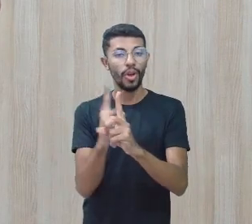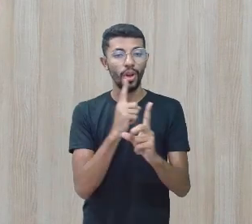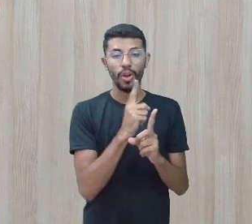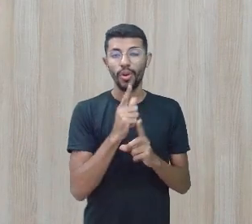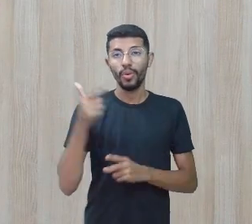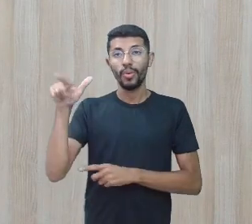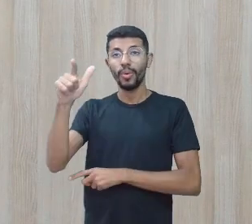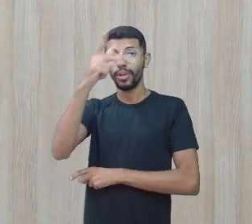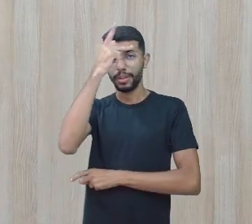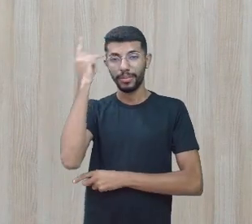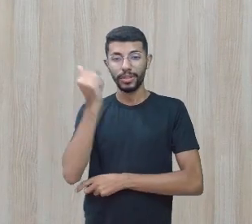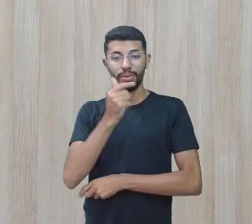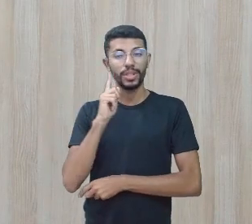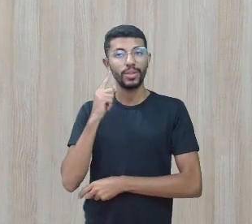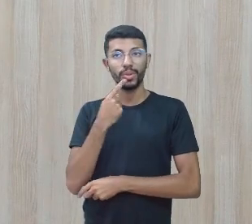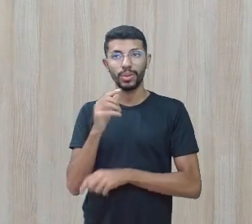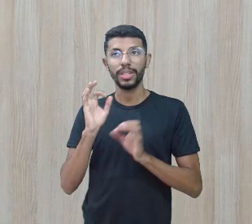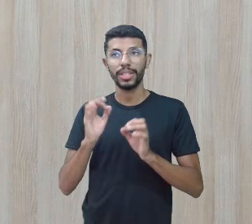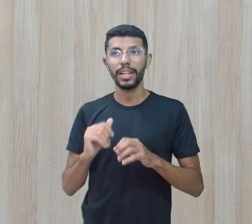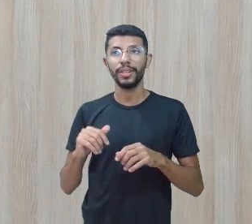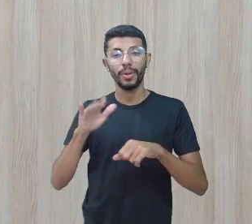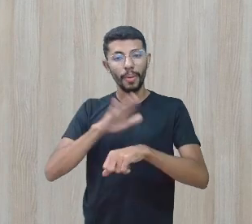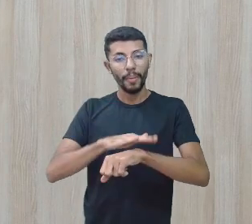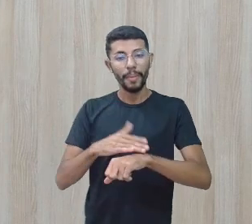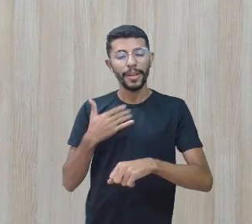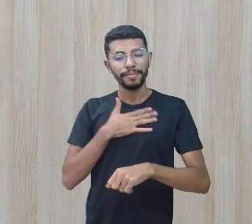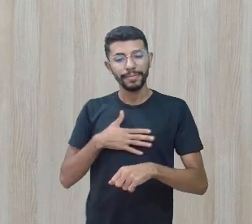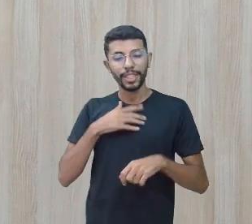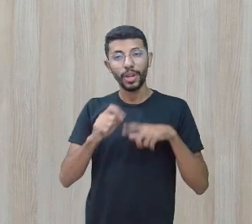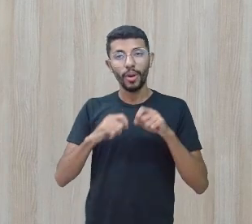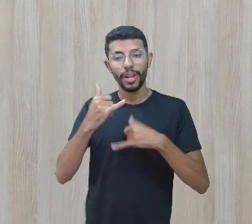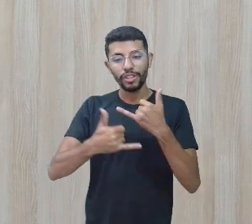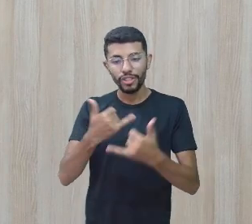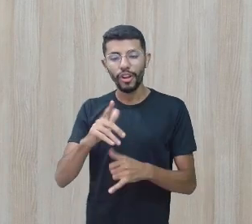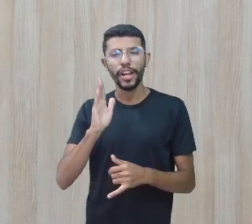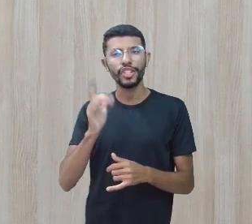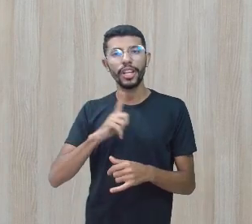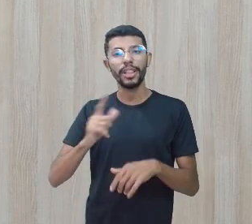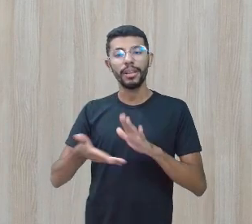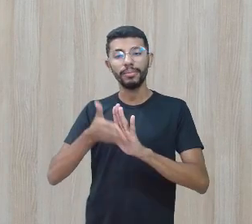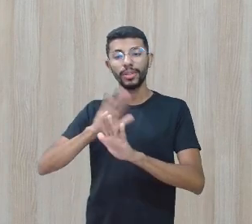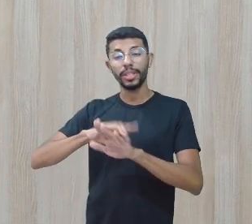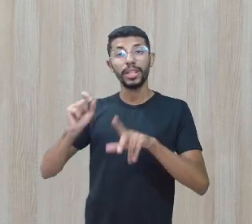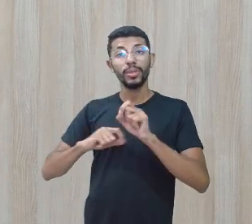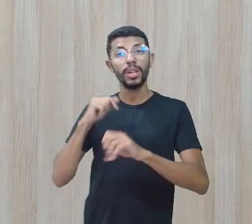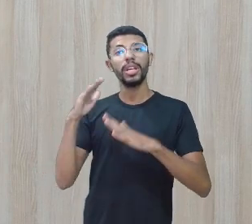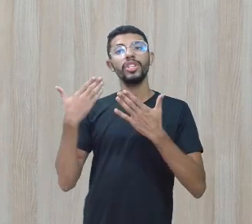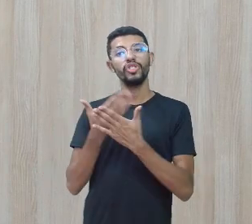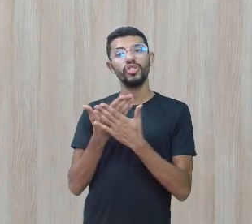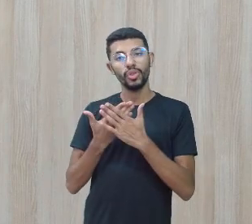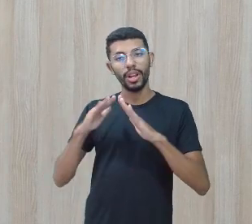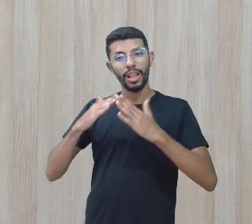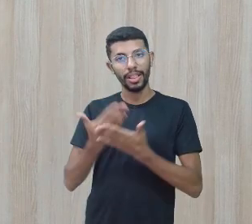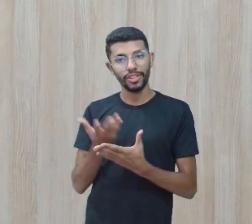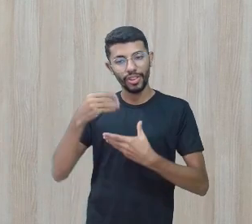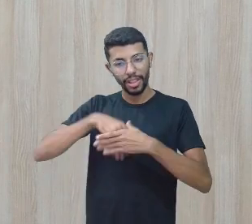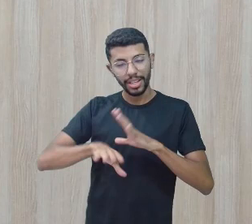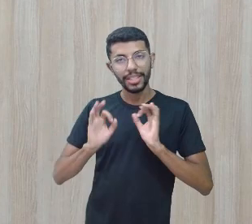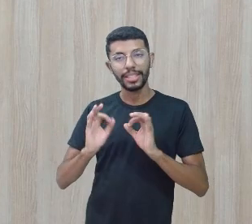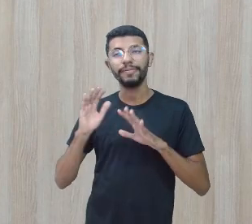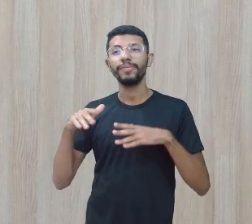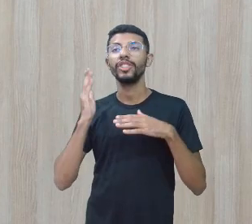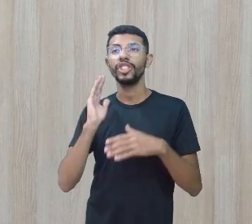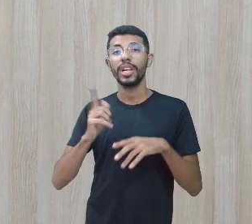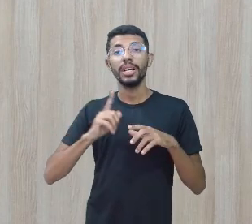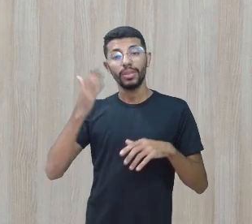momento prazeroso com a utilização dos jogos, onde ele já tenha visto na sala, já tenha sido trabalhado com ele já